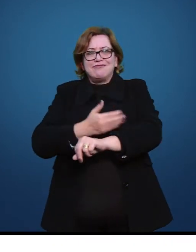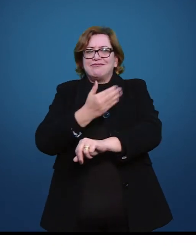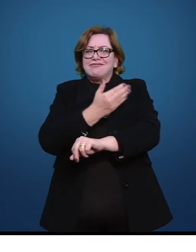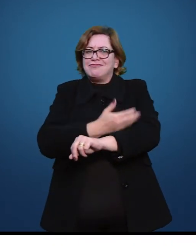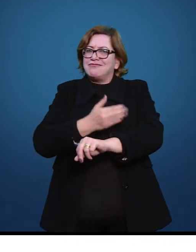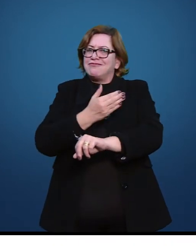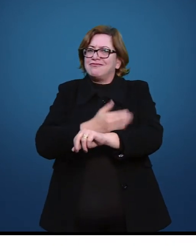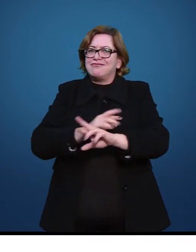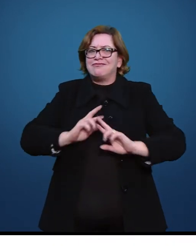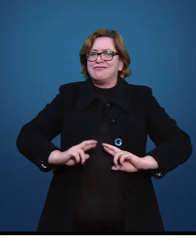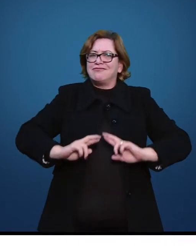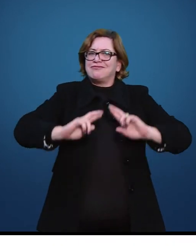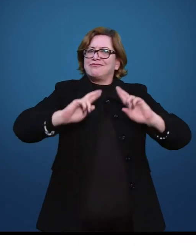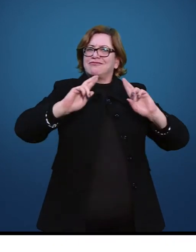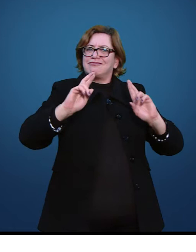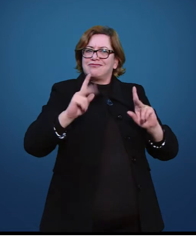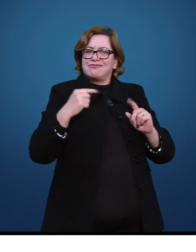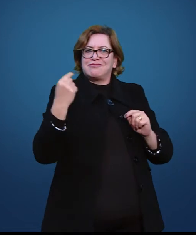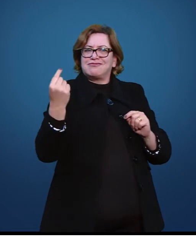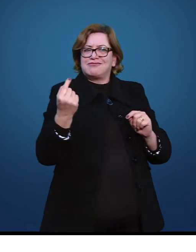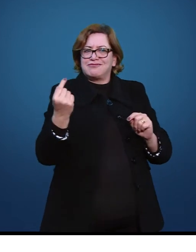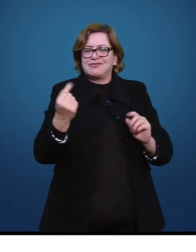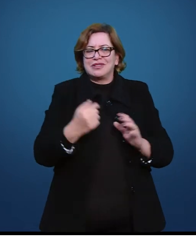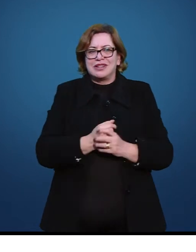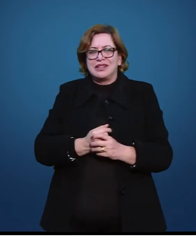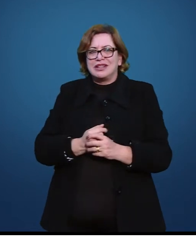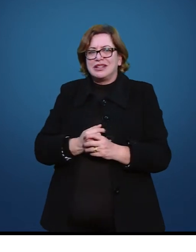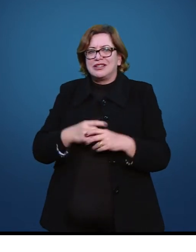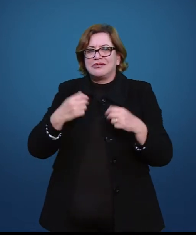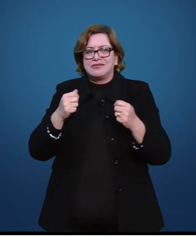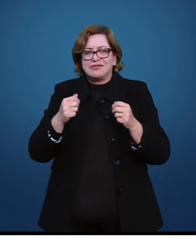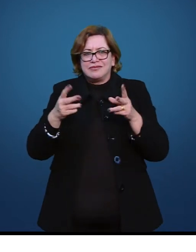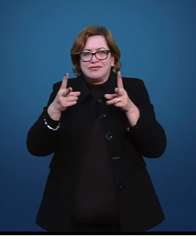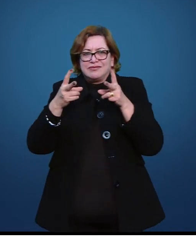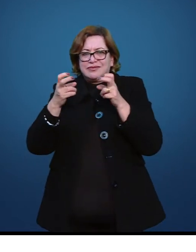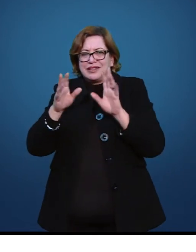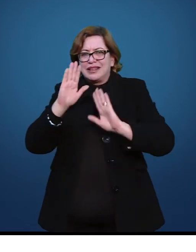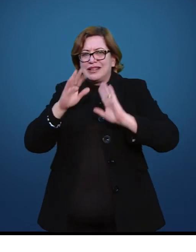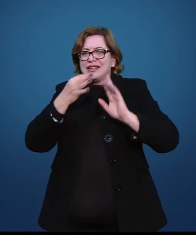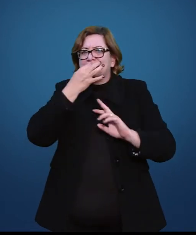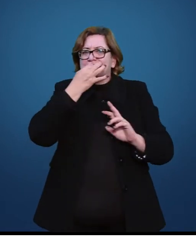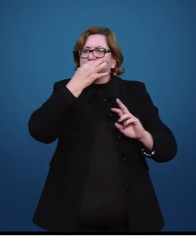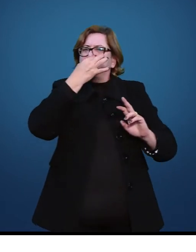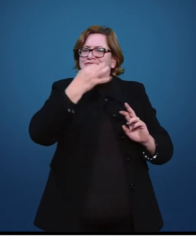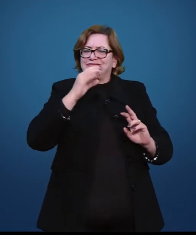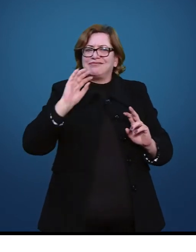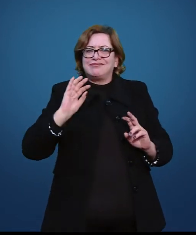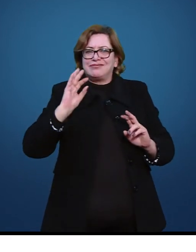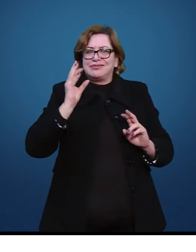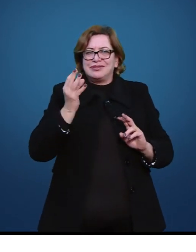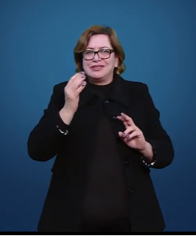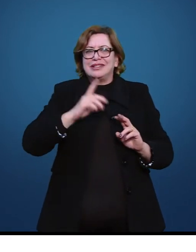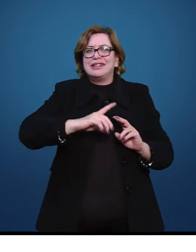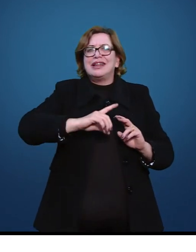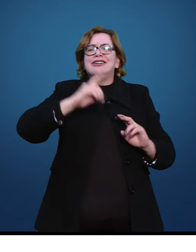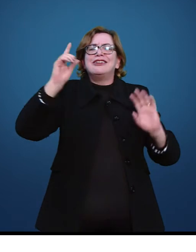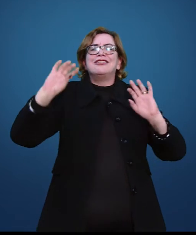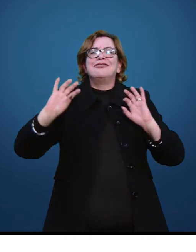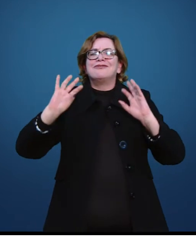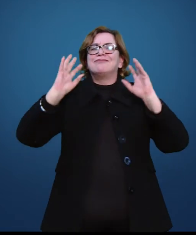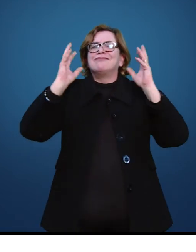mesmo desencontradas e desarticuladas. Então nós vemos assim muitas críticas, por exemplo, às datas comemorativas na